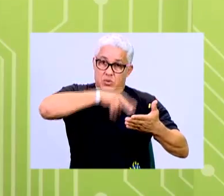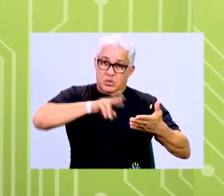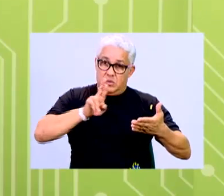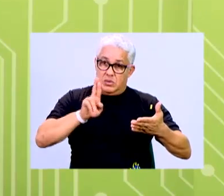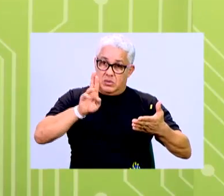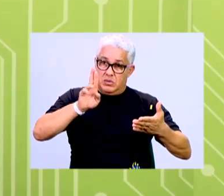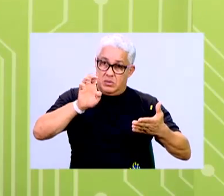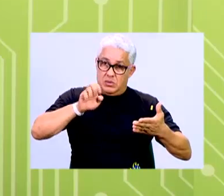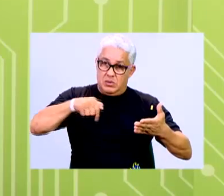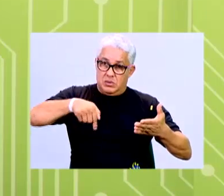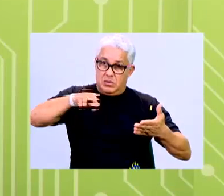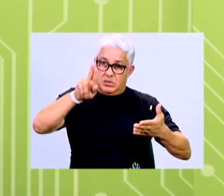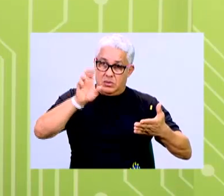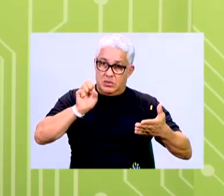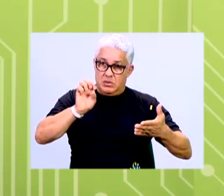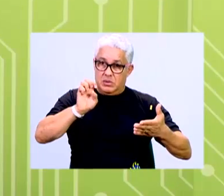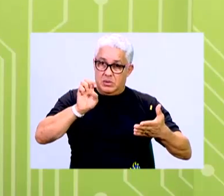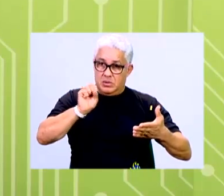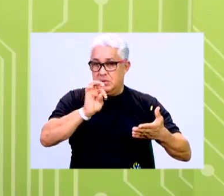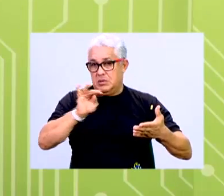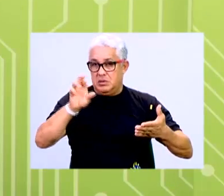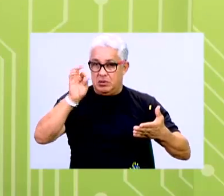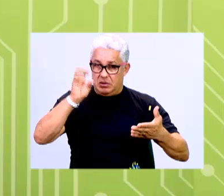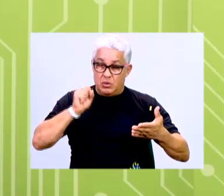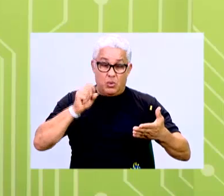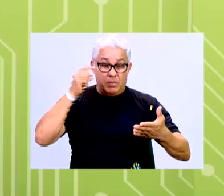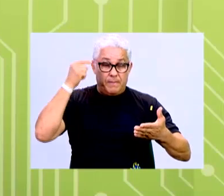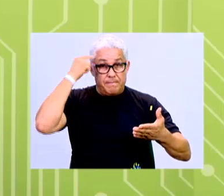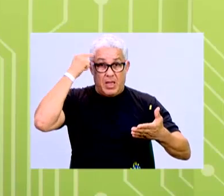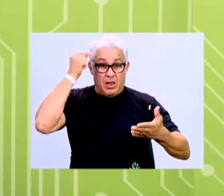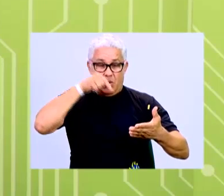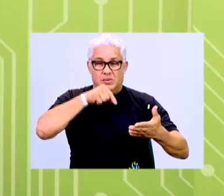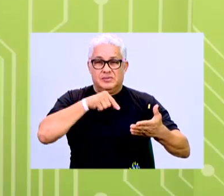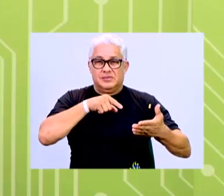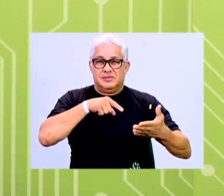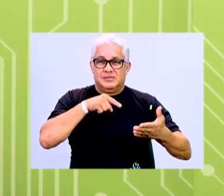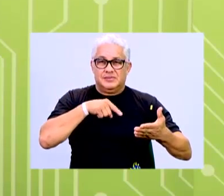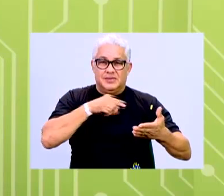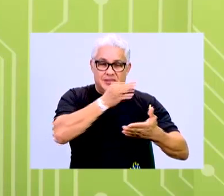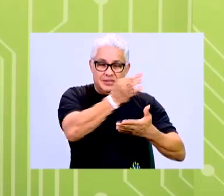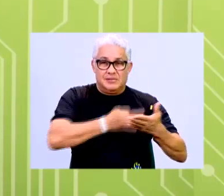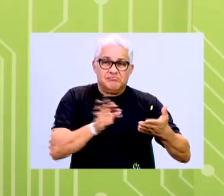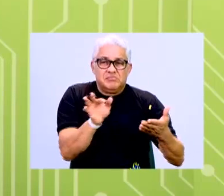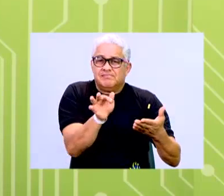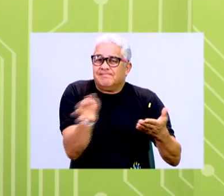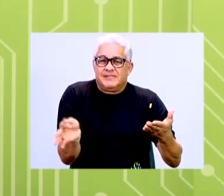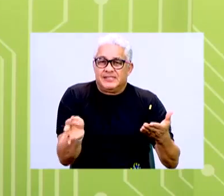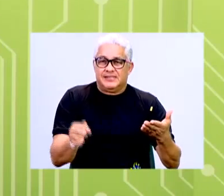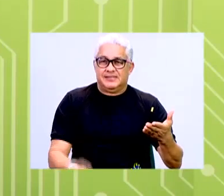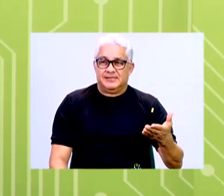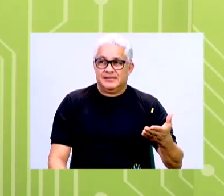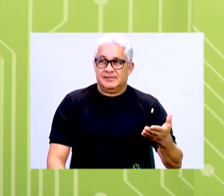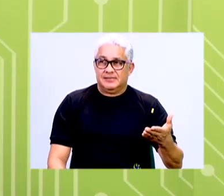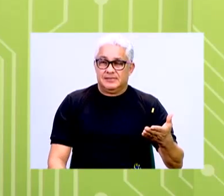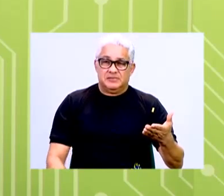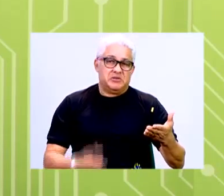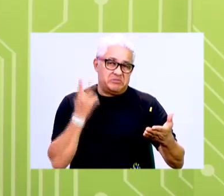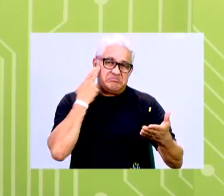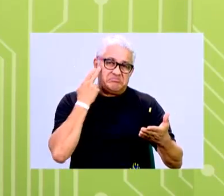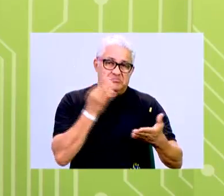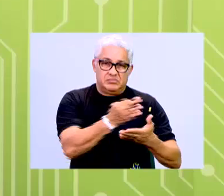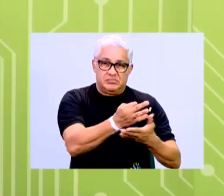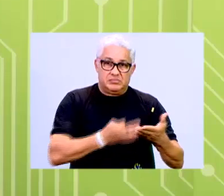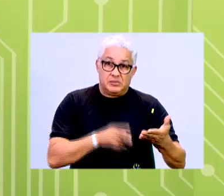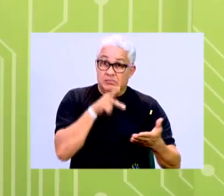requisito e terá a impressão de ser um texto simples, um texto comum. E